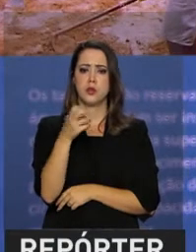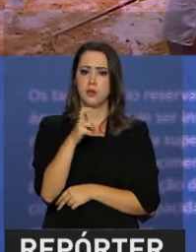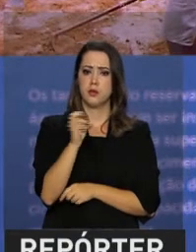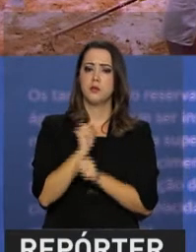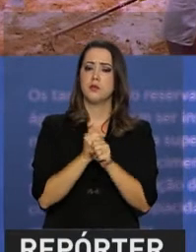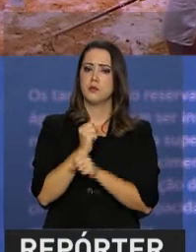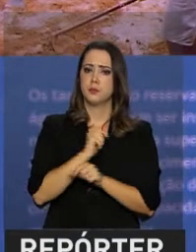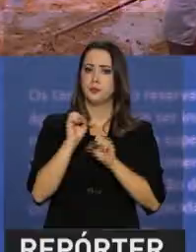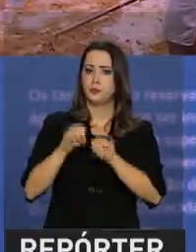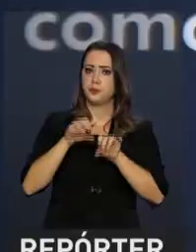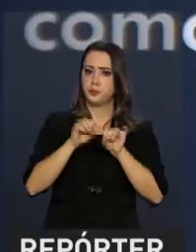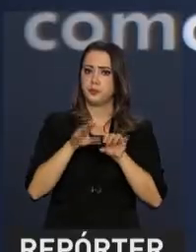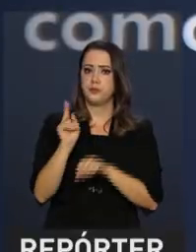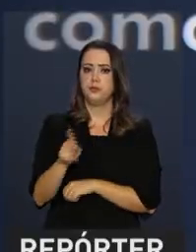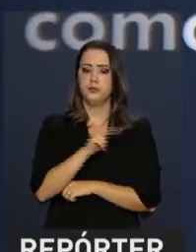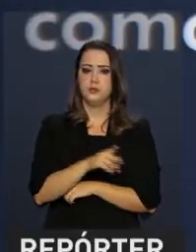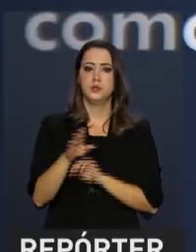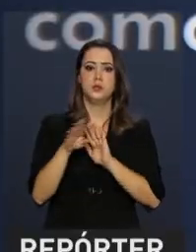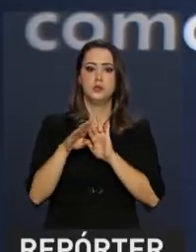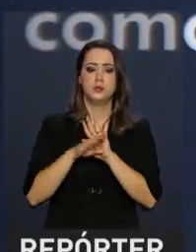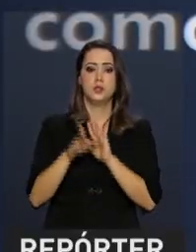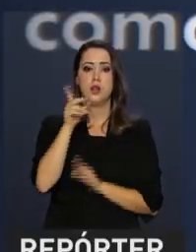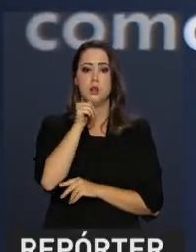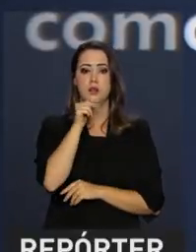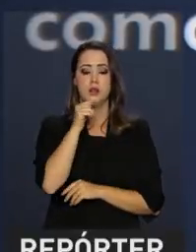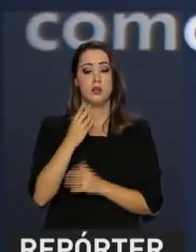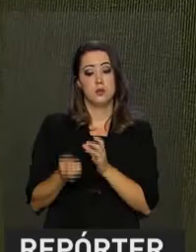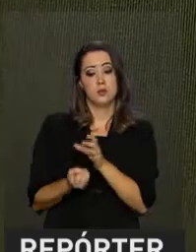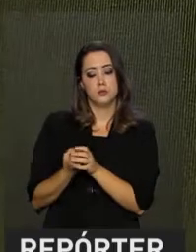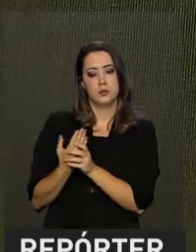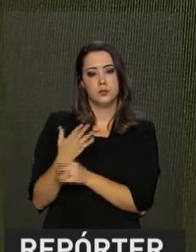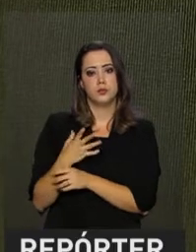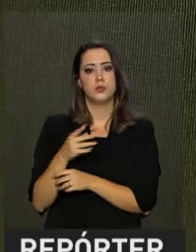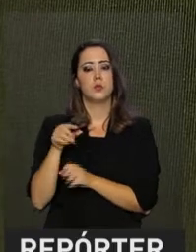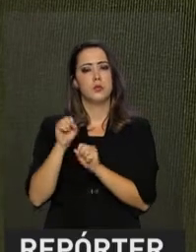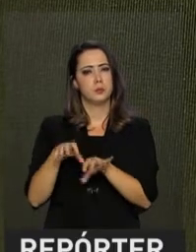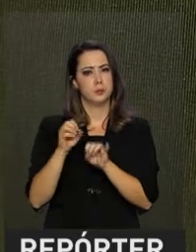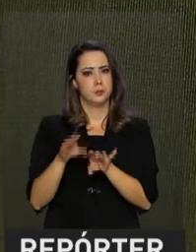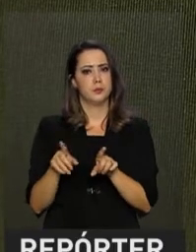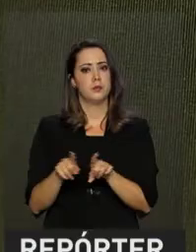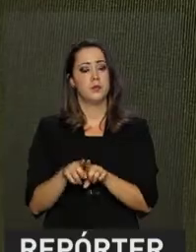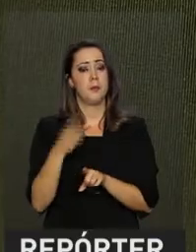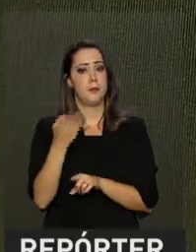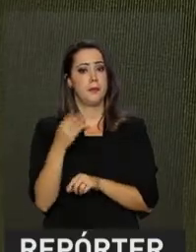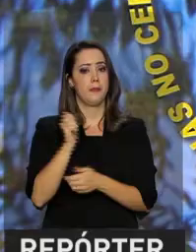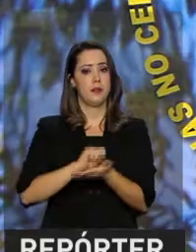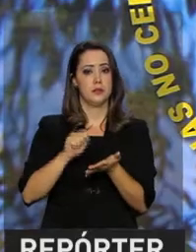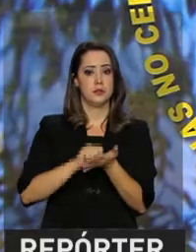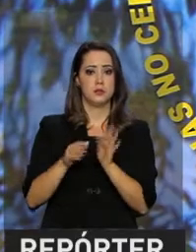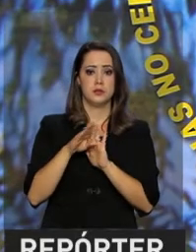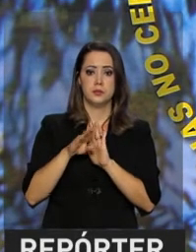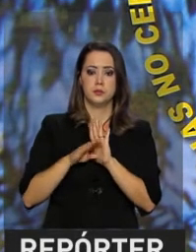na formação de educadores com o projeto água como matriz é pedagógica elas escreveram seu